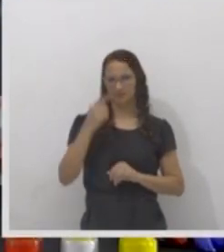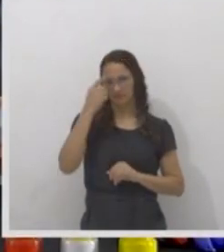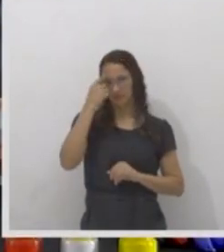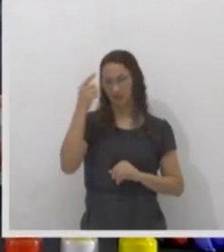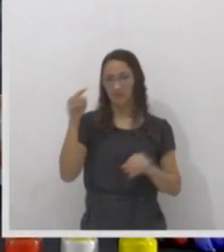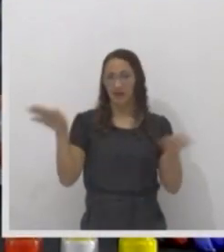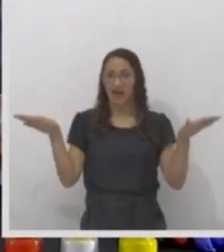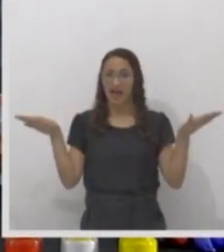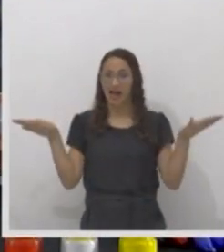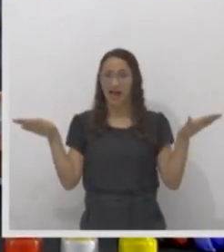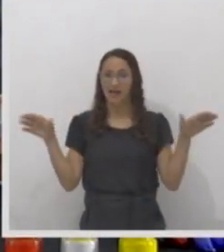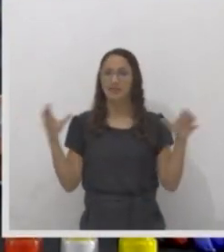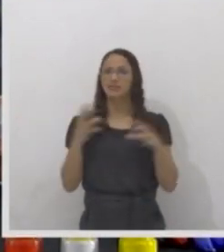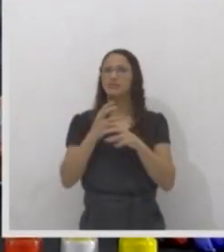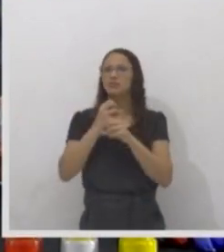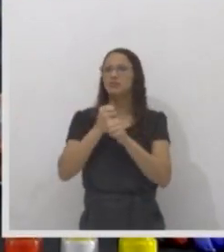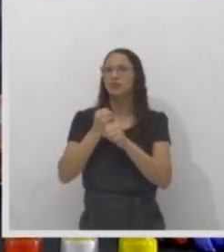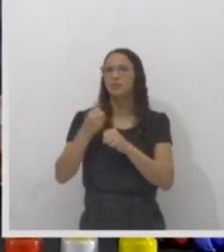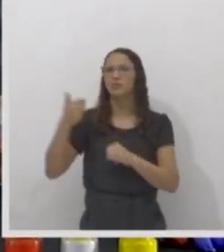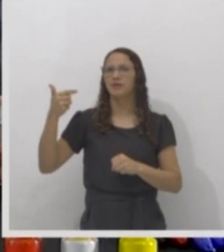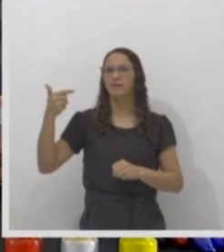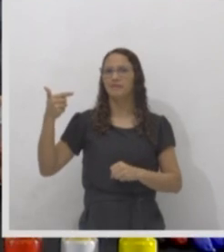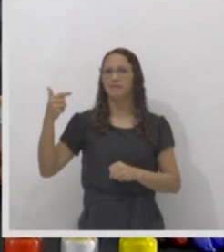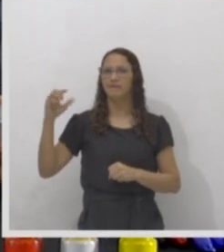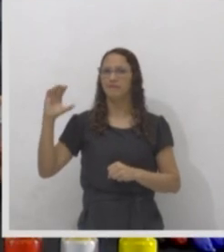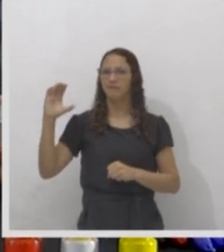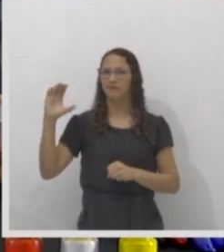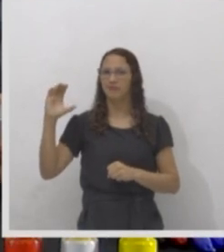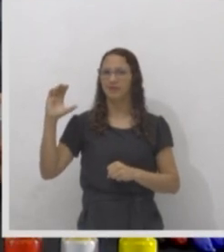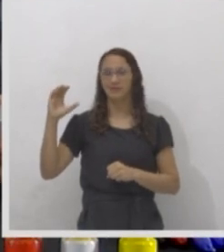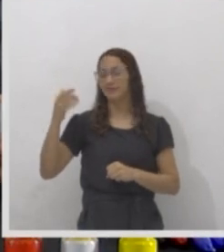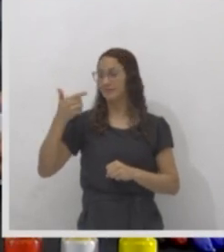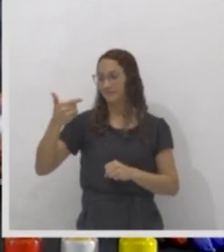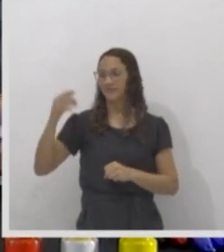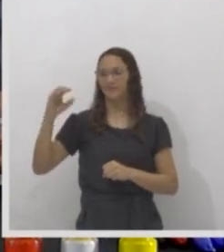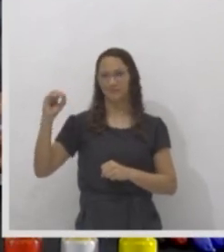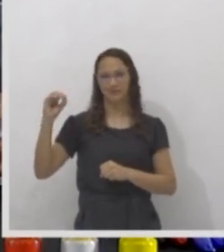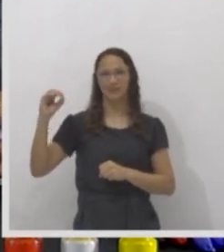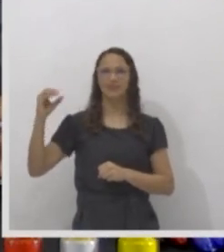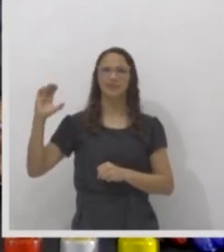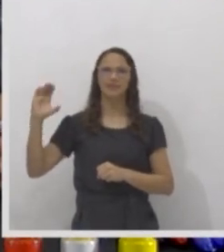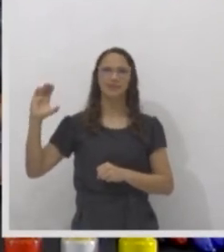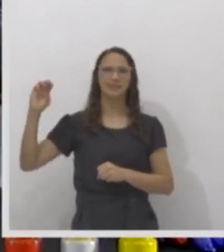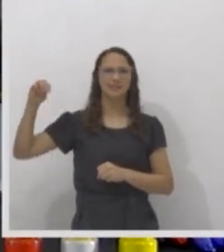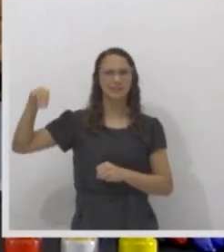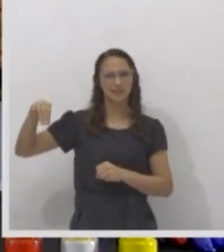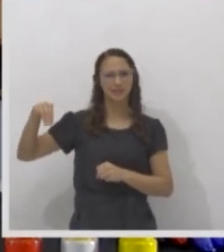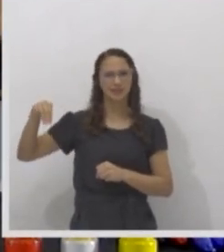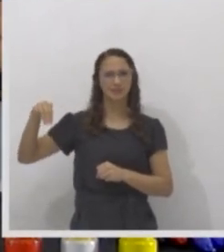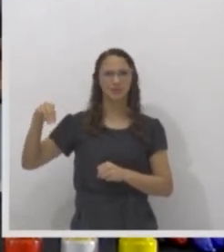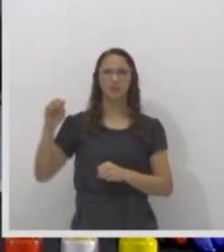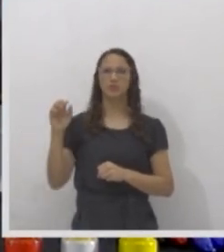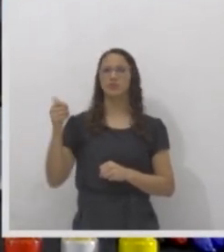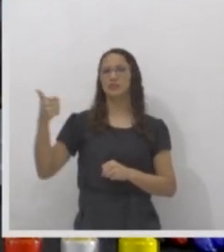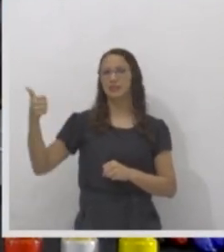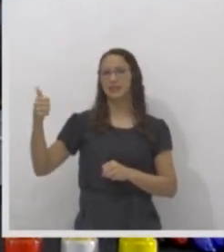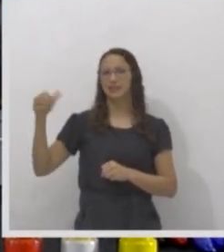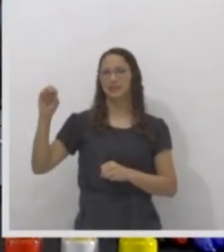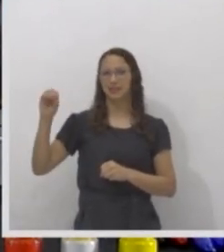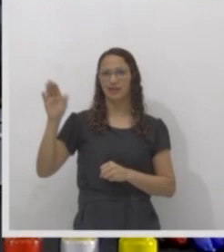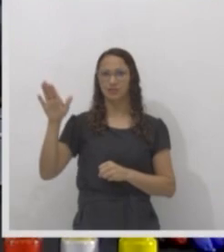asa. E aí a gente vai deixar 10 de cada lado. Vamos utilizar a régua aqui para medir.